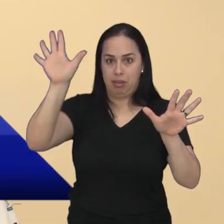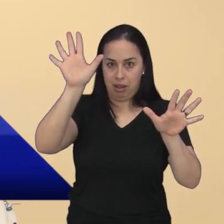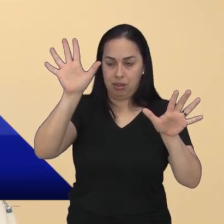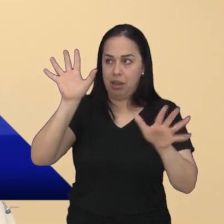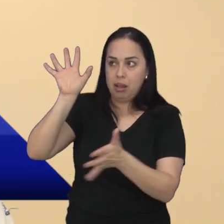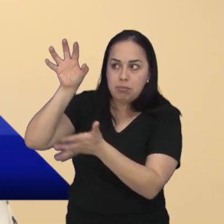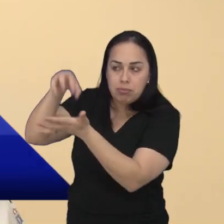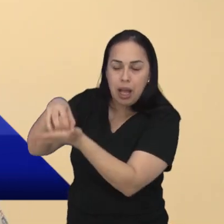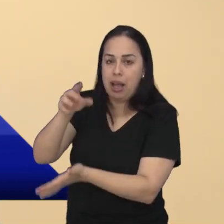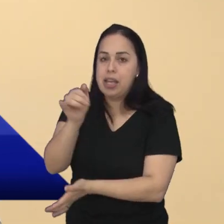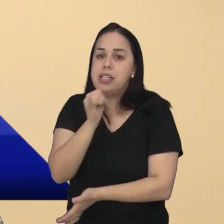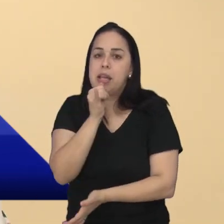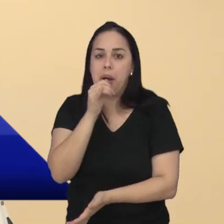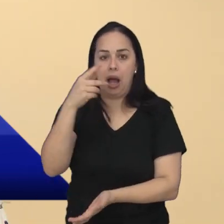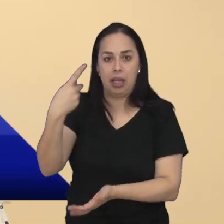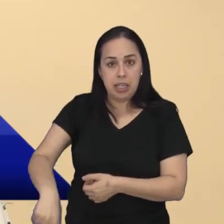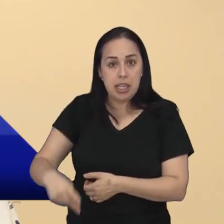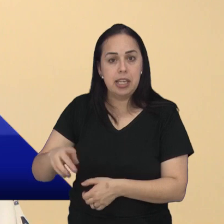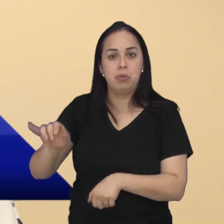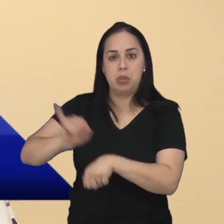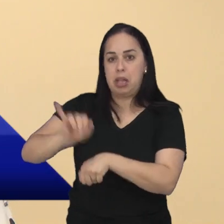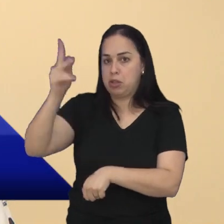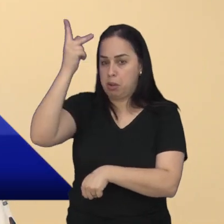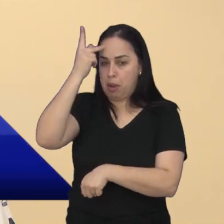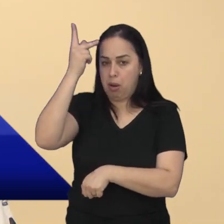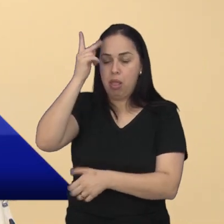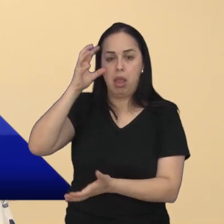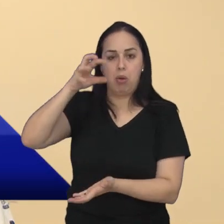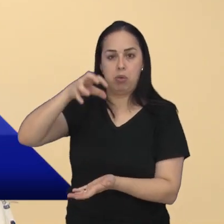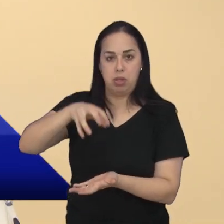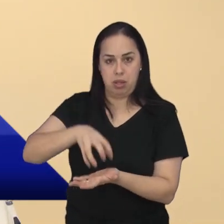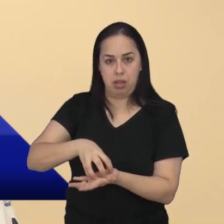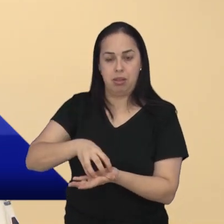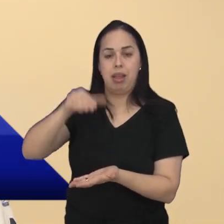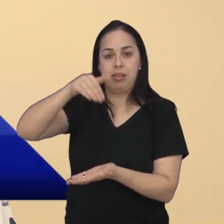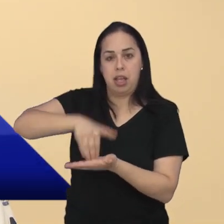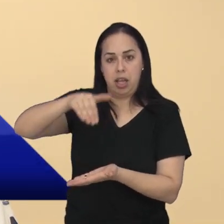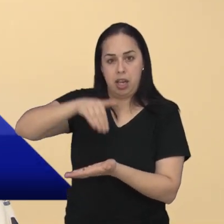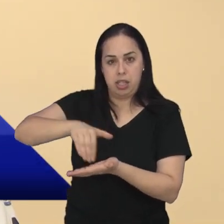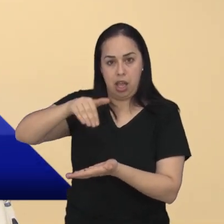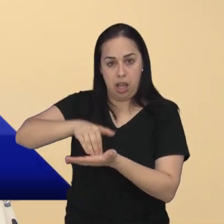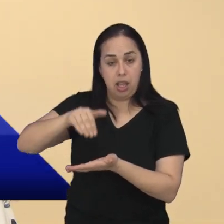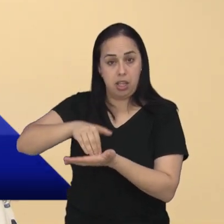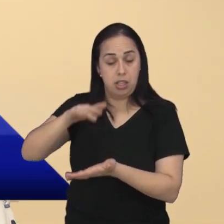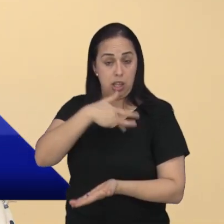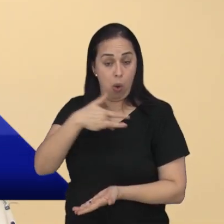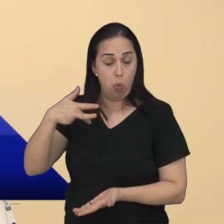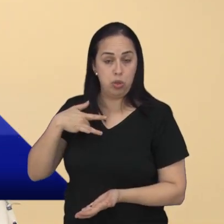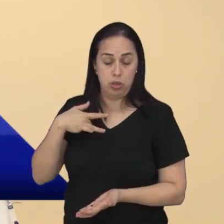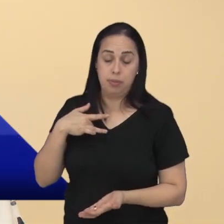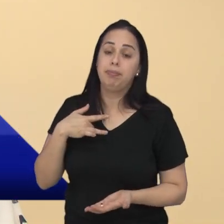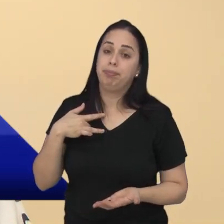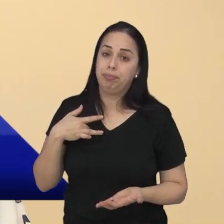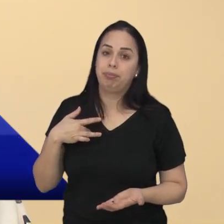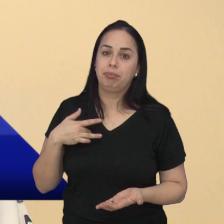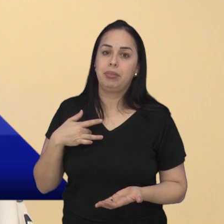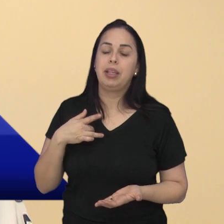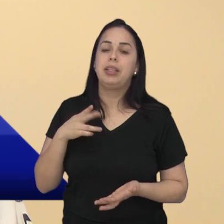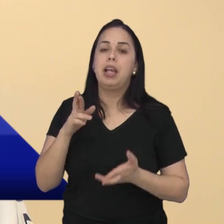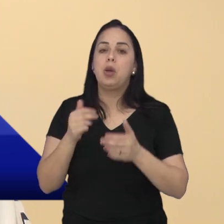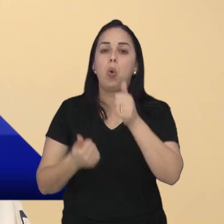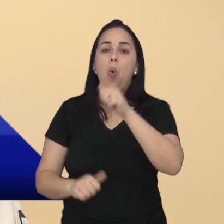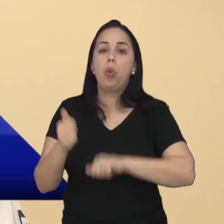do que uma campanha. É uma campanha através de um documento que já vai ser entregue para o paciente. Então, a hora que ele pega, que ele vai falar, nossa, olha que bacana,